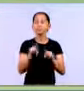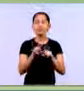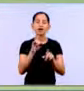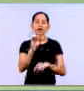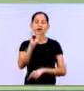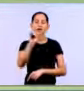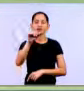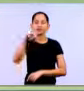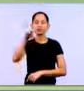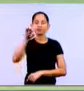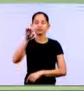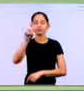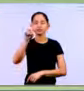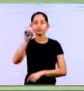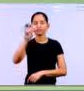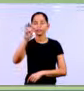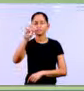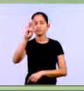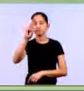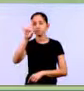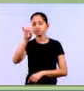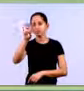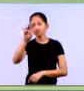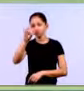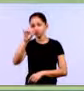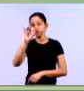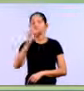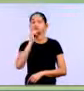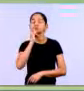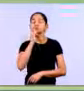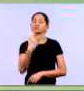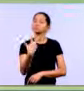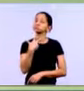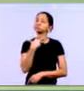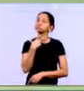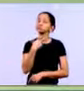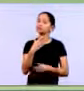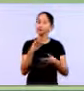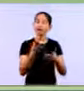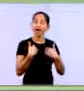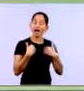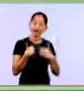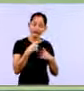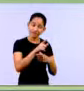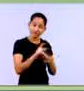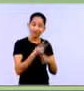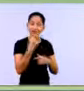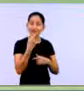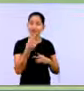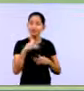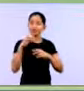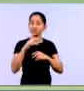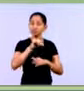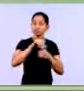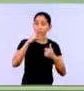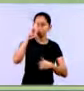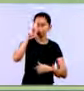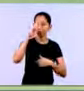que eu não posso dar a outro ente a competência para poder instituir tributos.